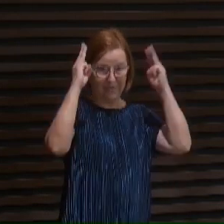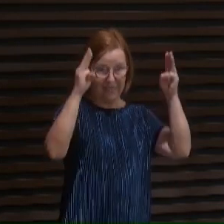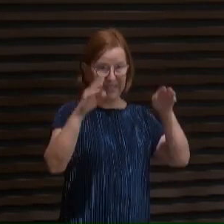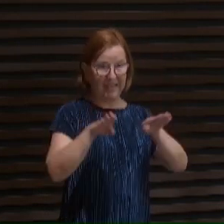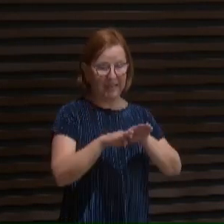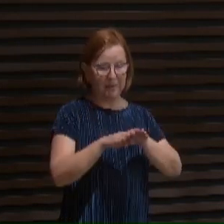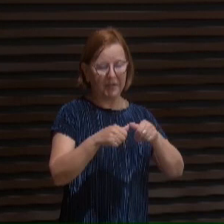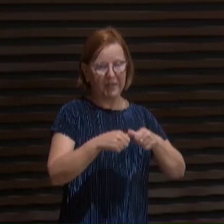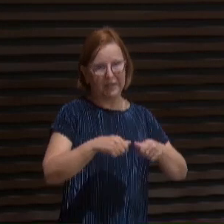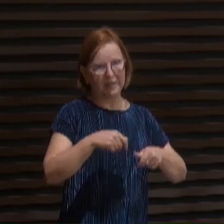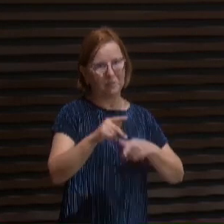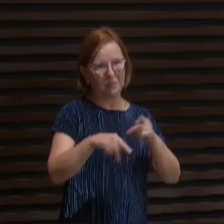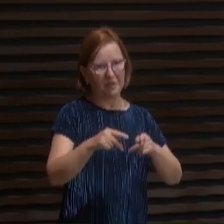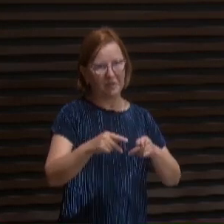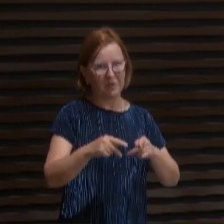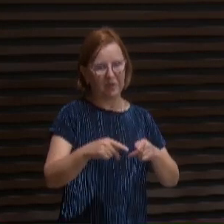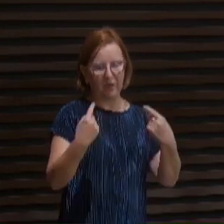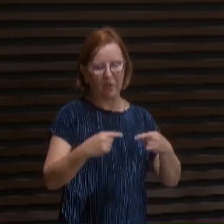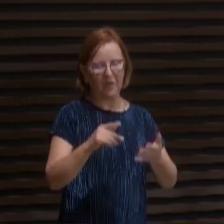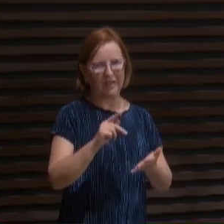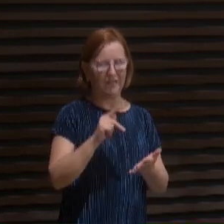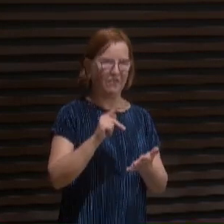verdade. São homens